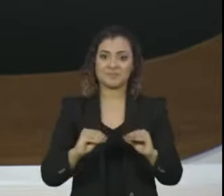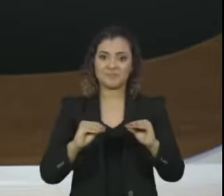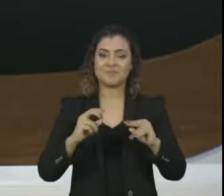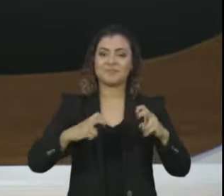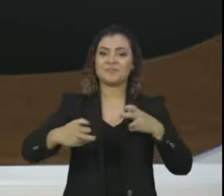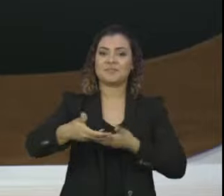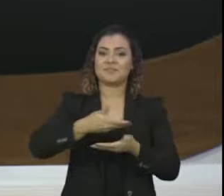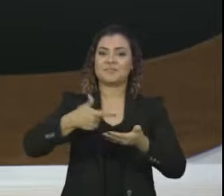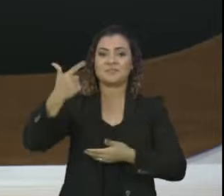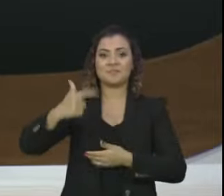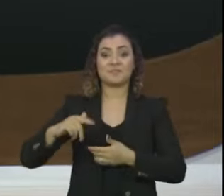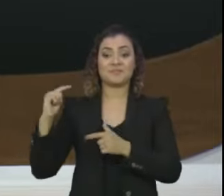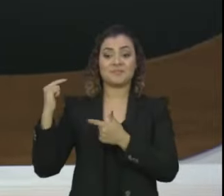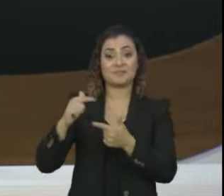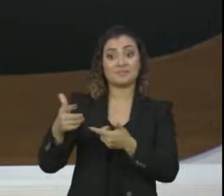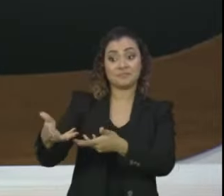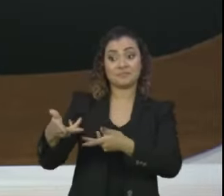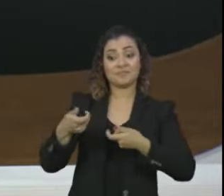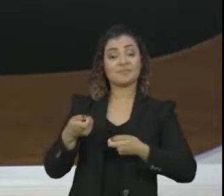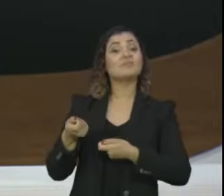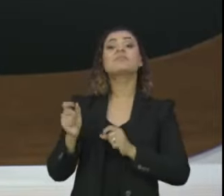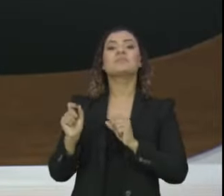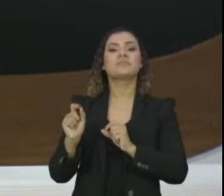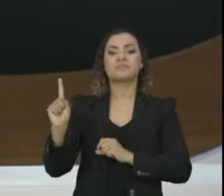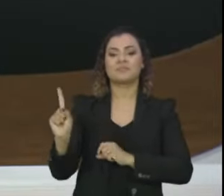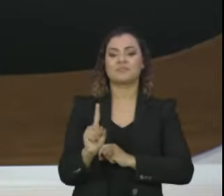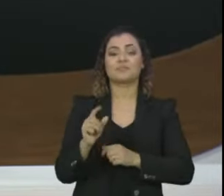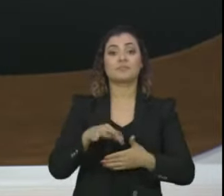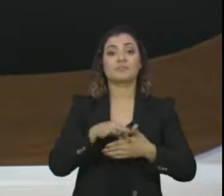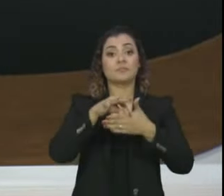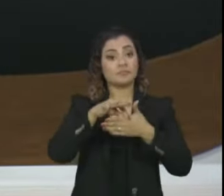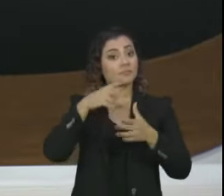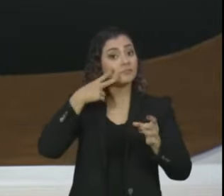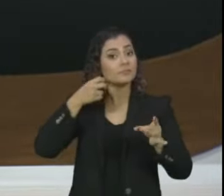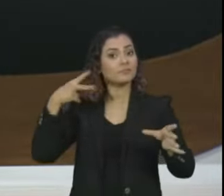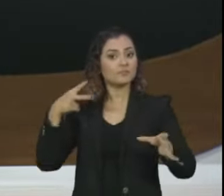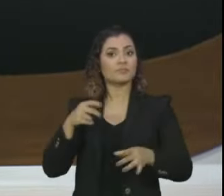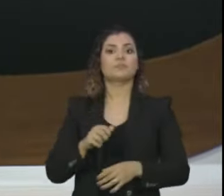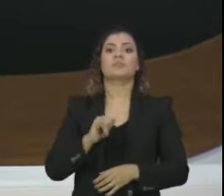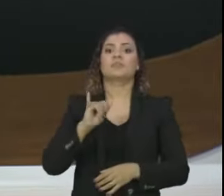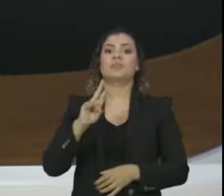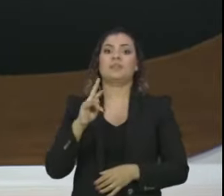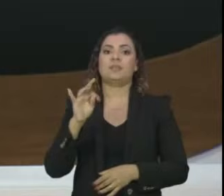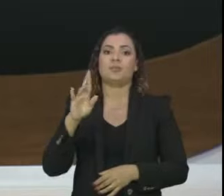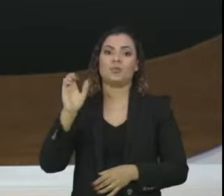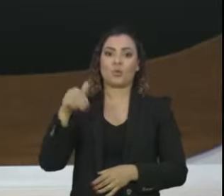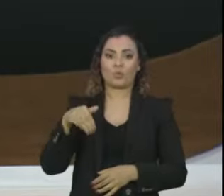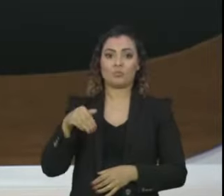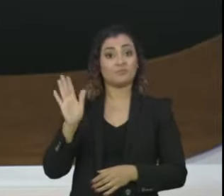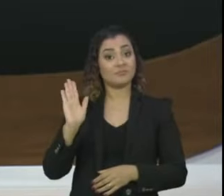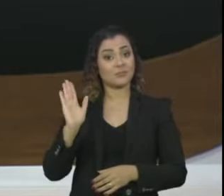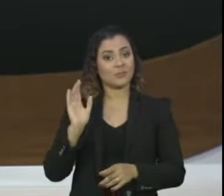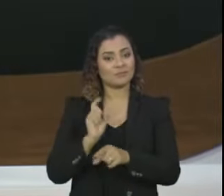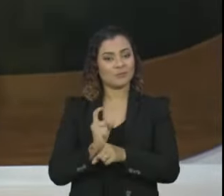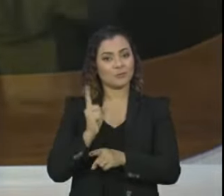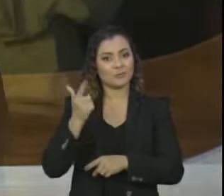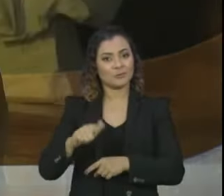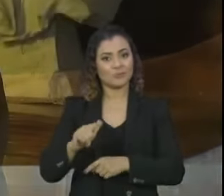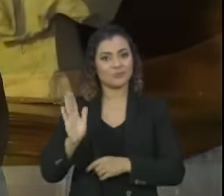com mais um Roda Viva quando receberemos o líder indígena e ativista Ailton krenak até o